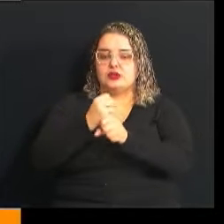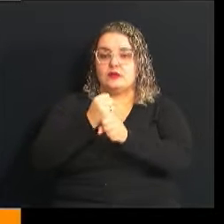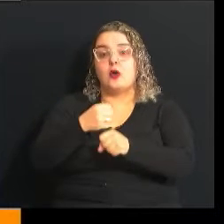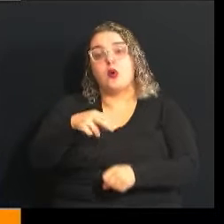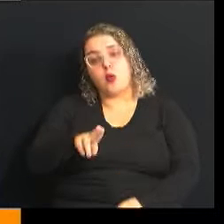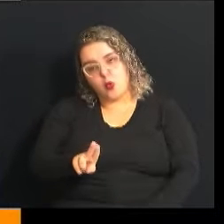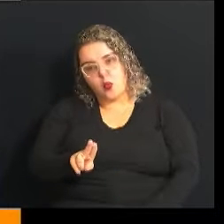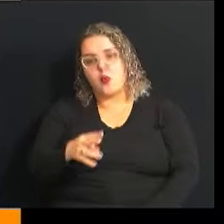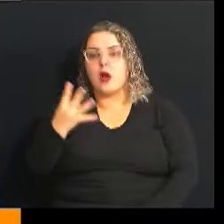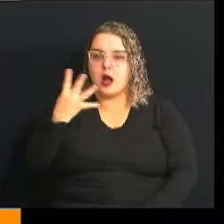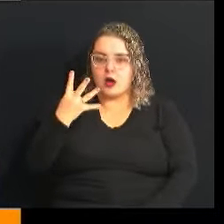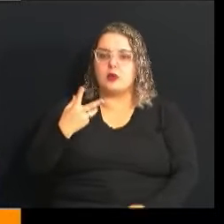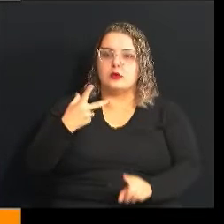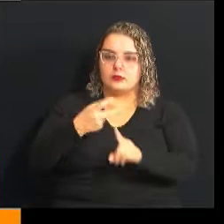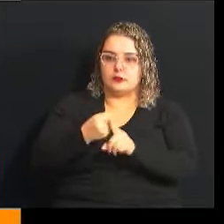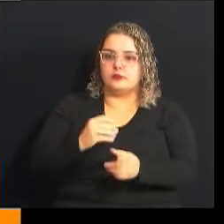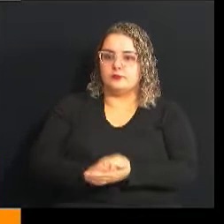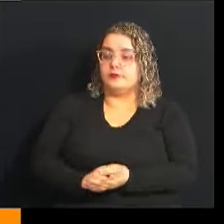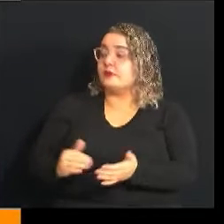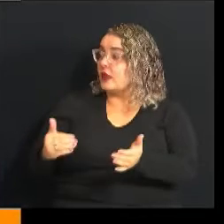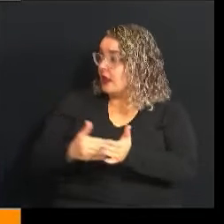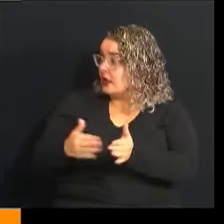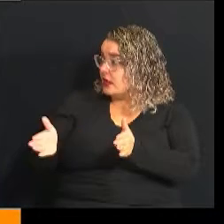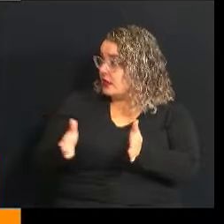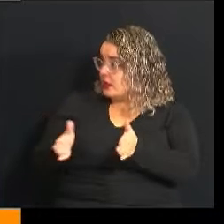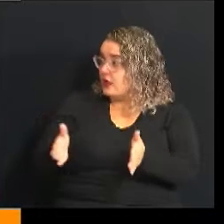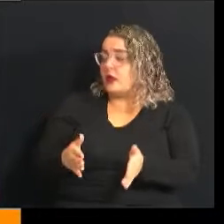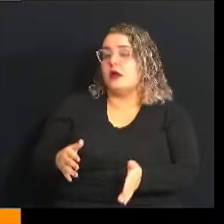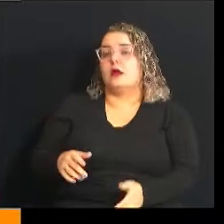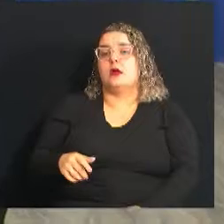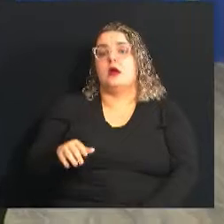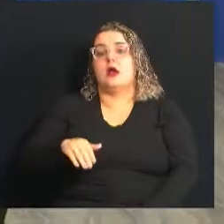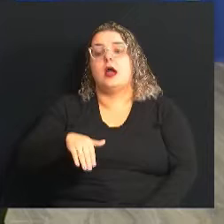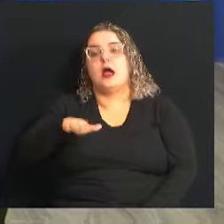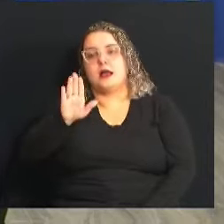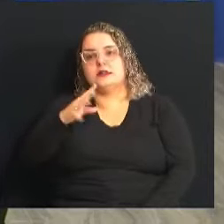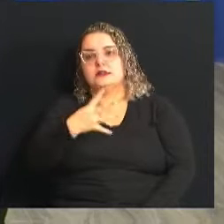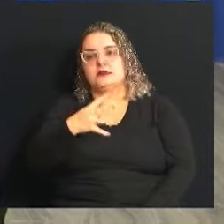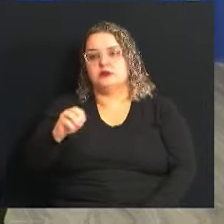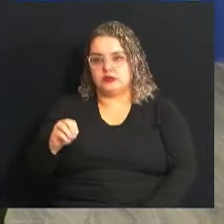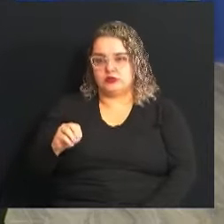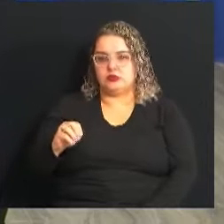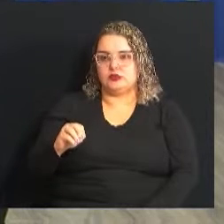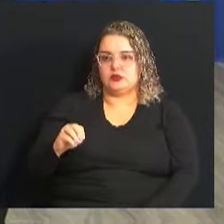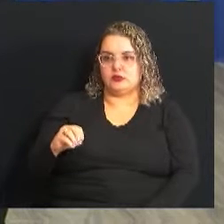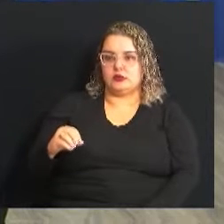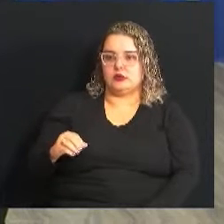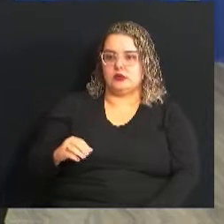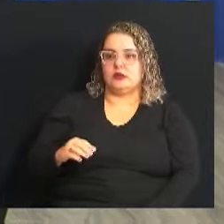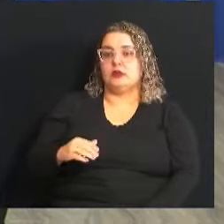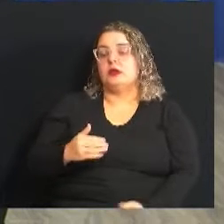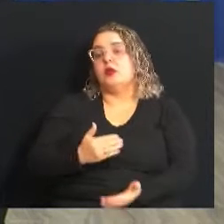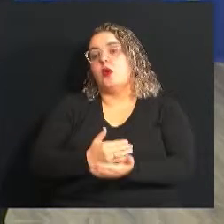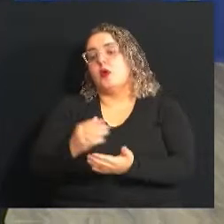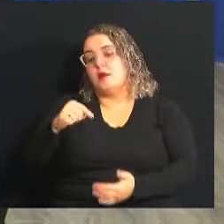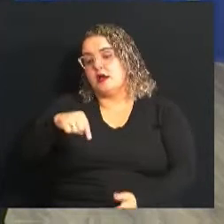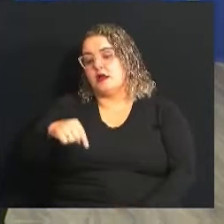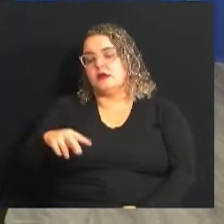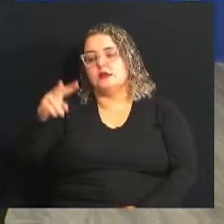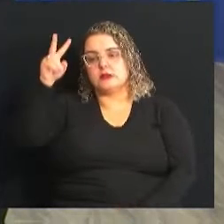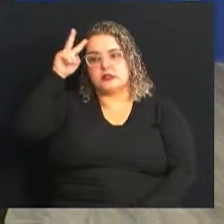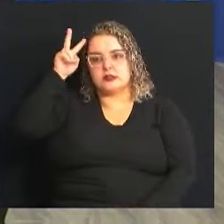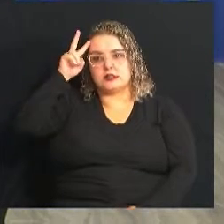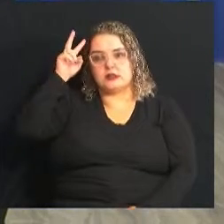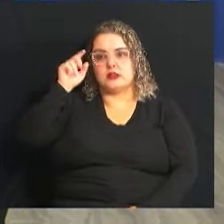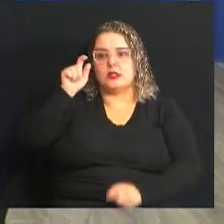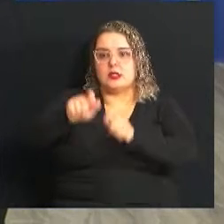4ª dose. Até então eram para as pessoas acima dos 40 anos e a partir então desta segunda-feira as